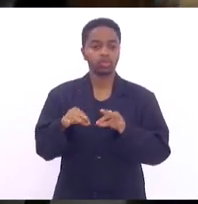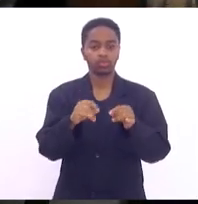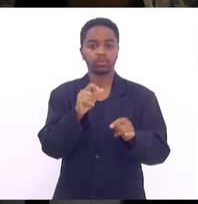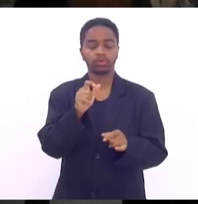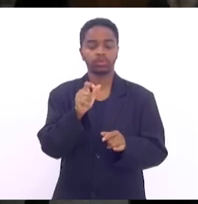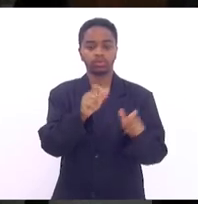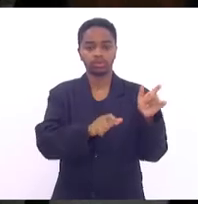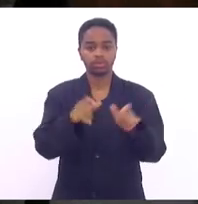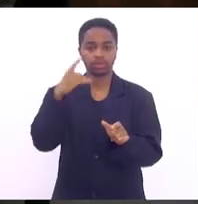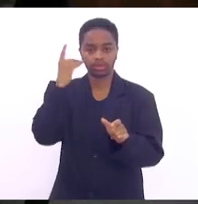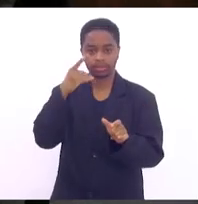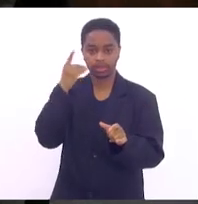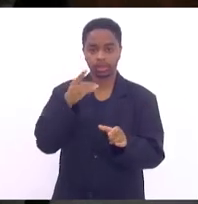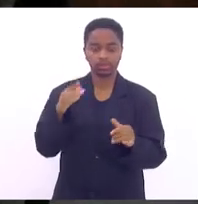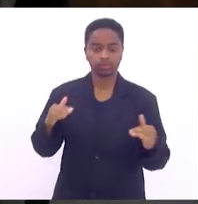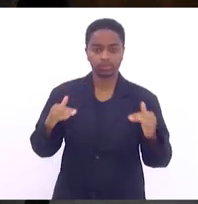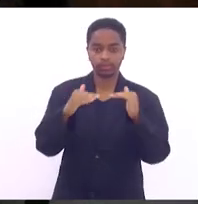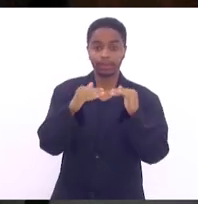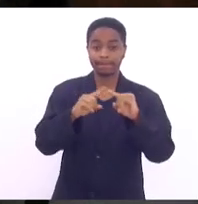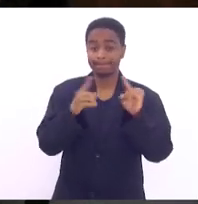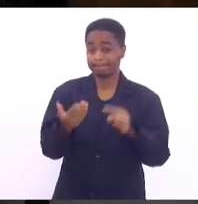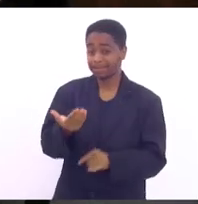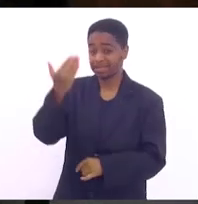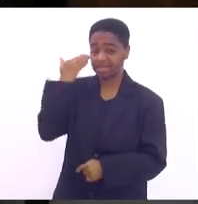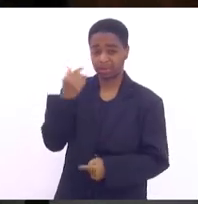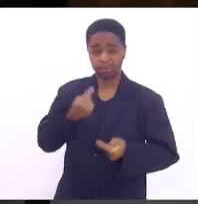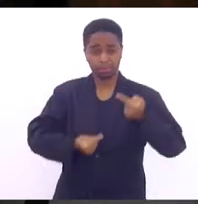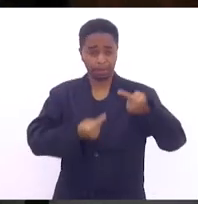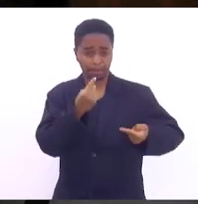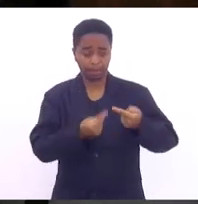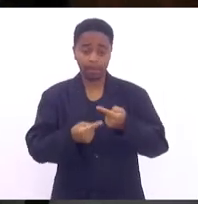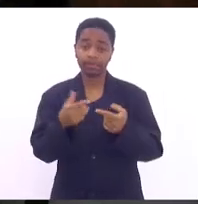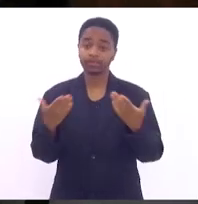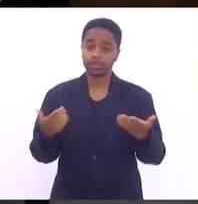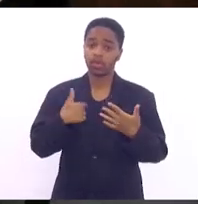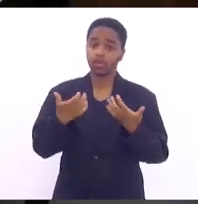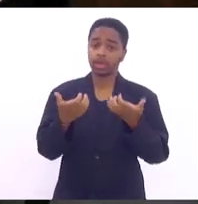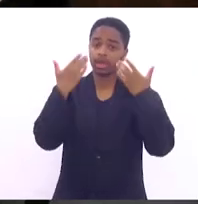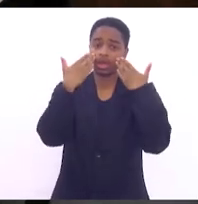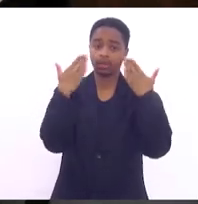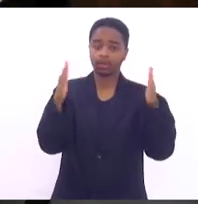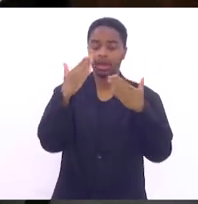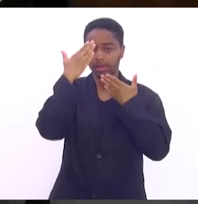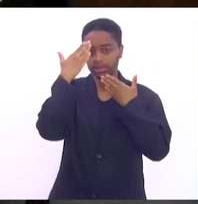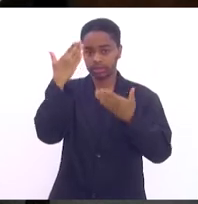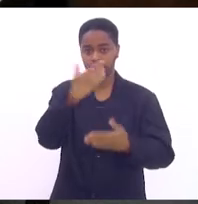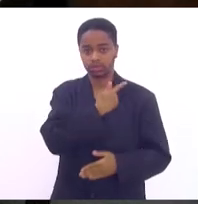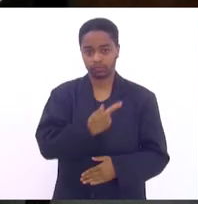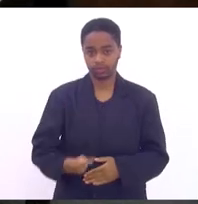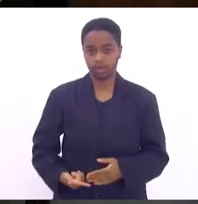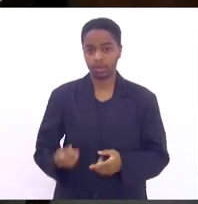era um tema que no passado foi polêmico. Eu queria de público agradecer ao governador,